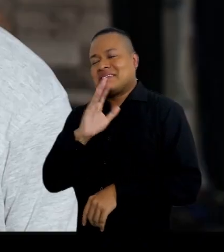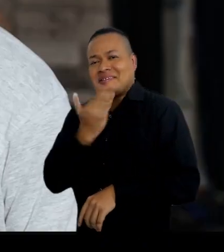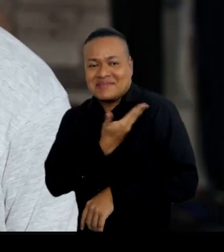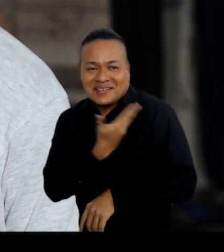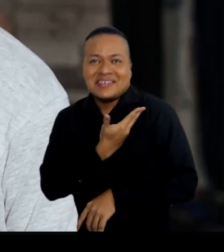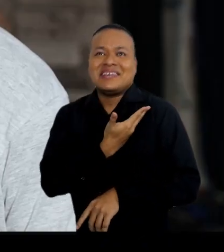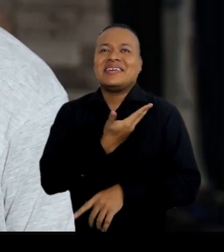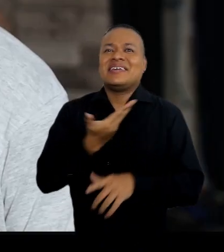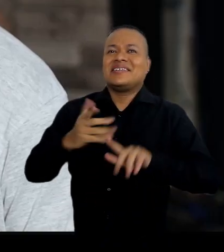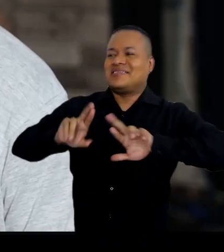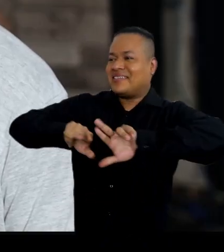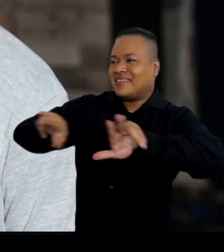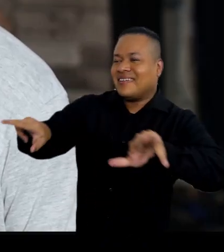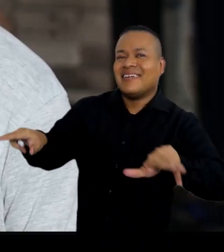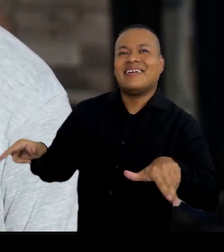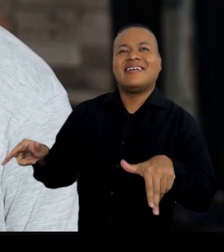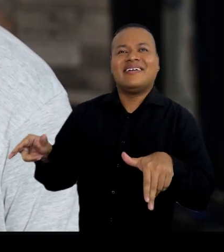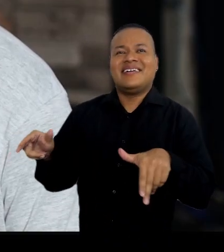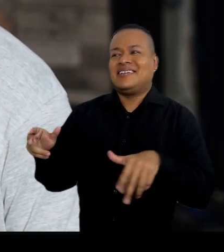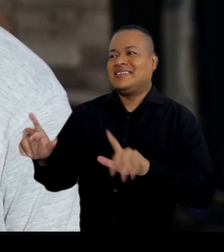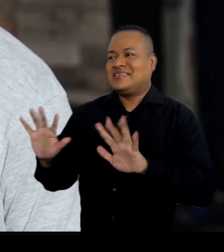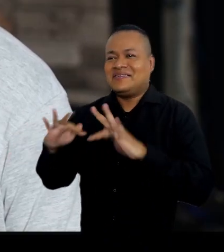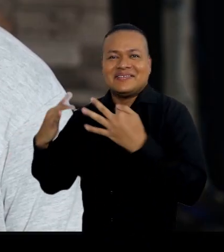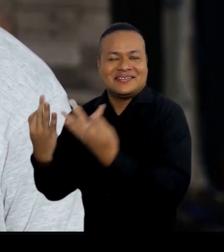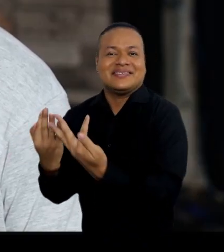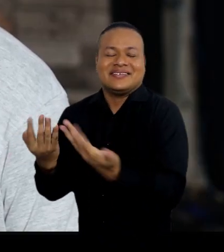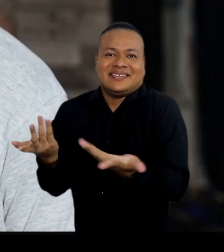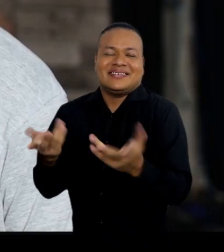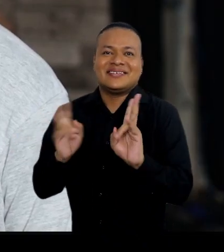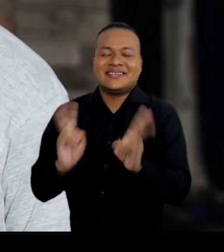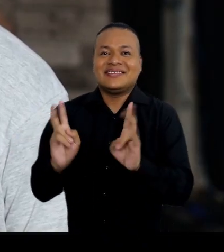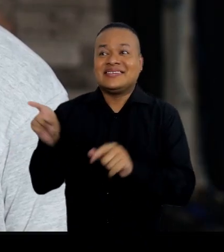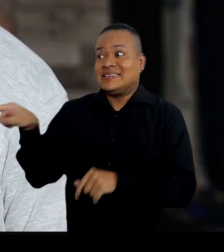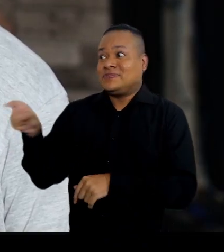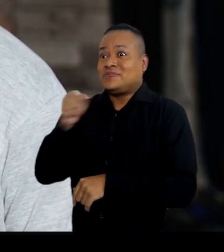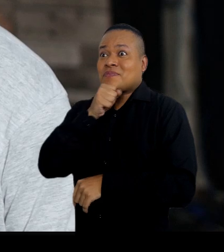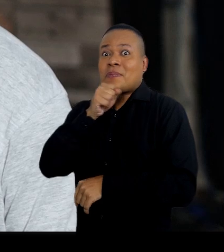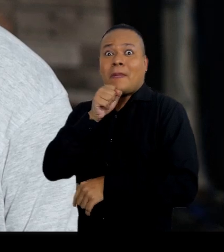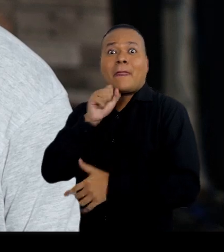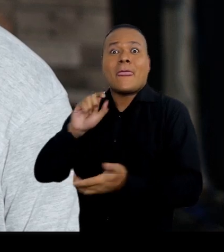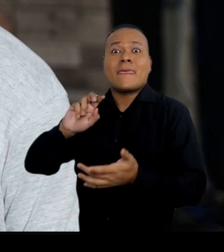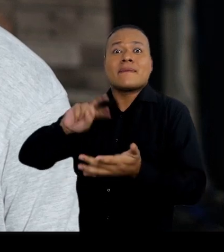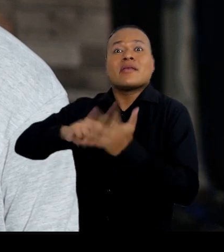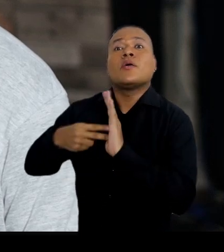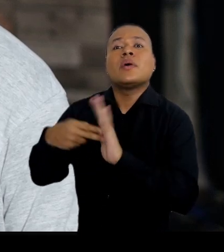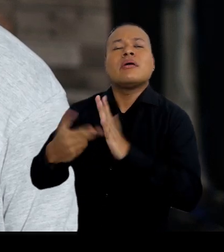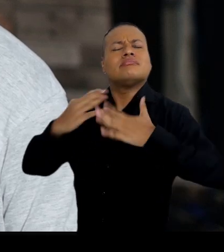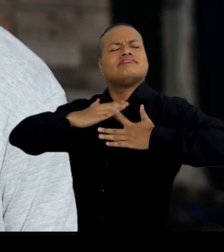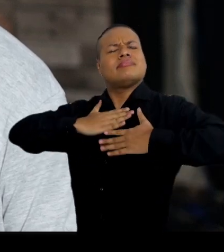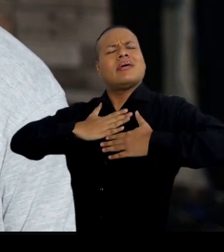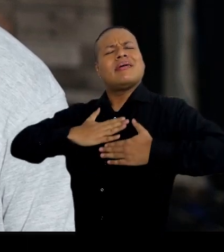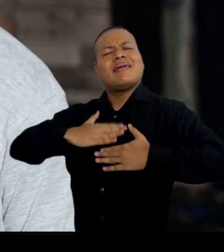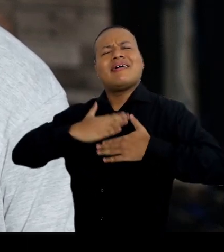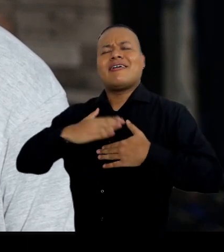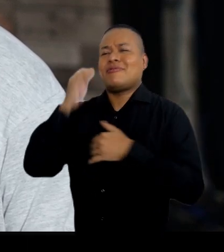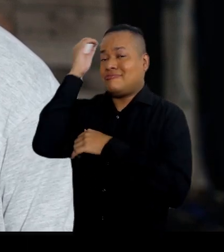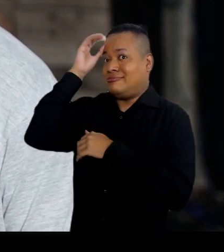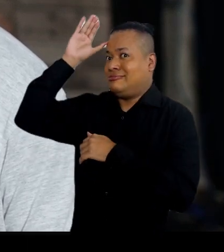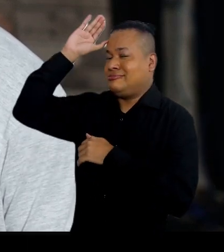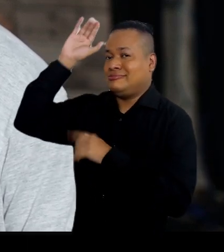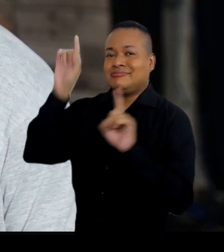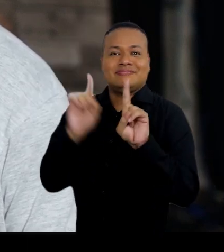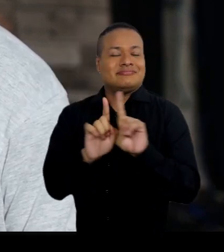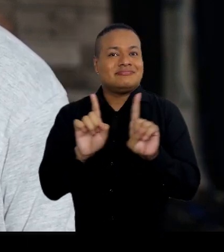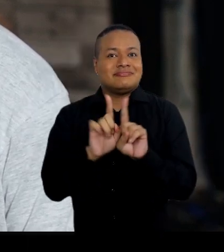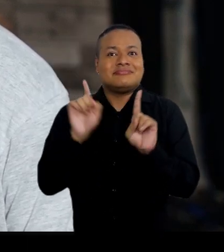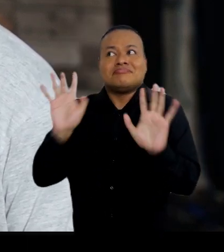Os amigos dele, os nossos parentes, né? Então, minha avó era um símbolo de tranquilidade,